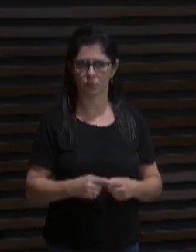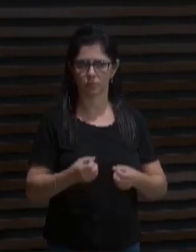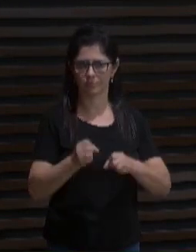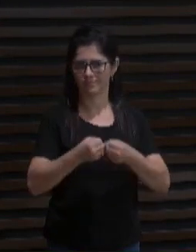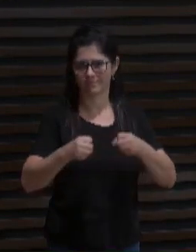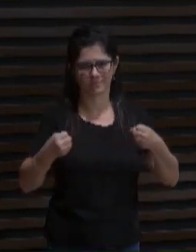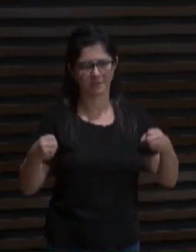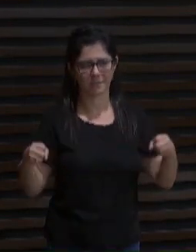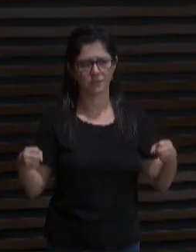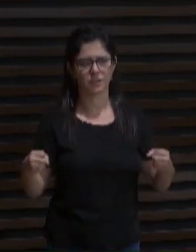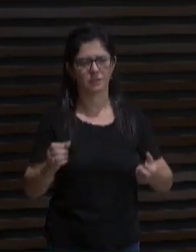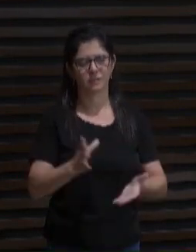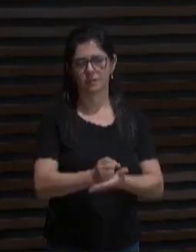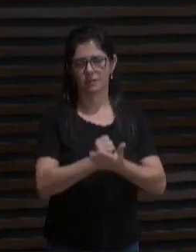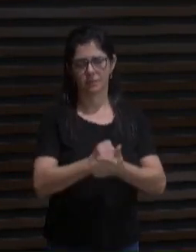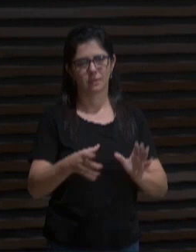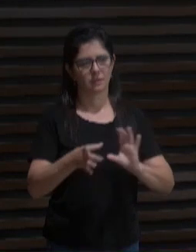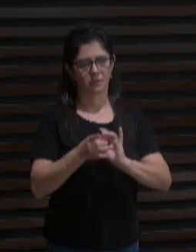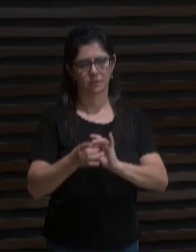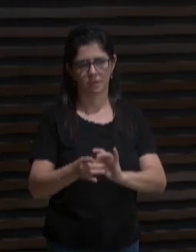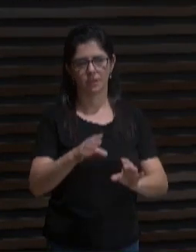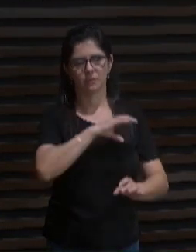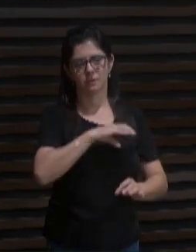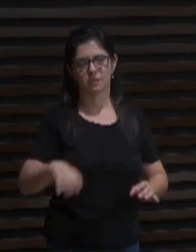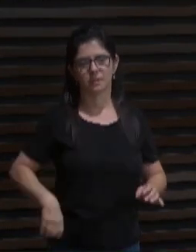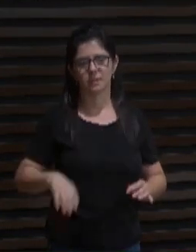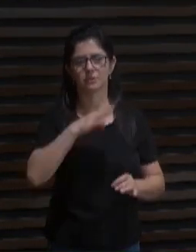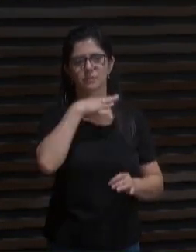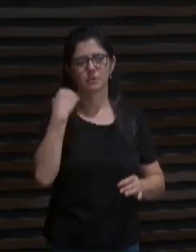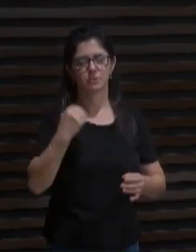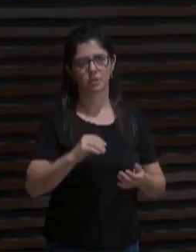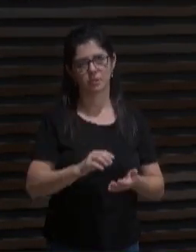na sua morte como na sua ressurreição. E assim recebemos o